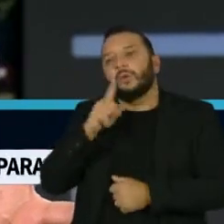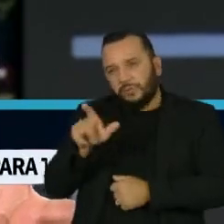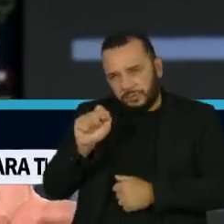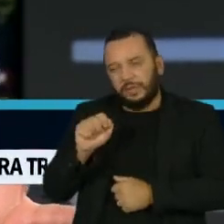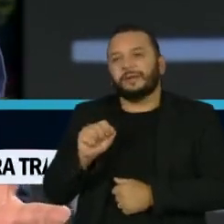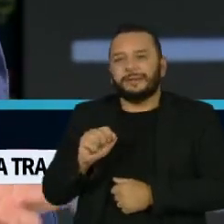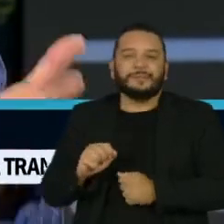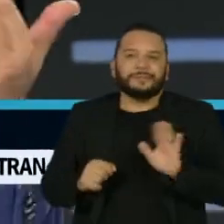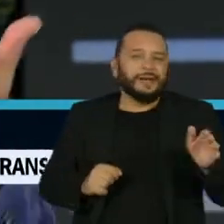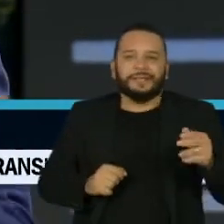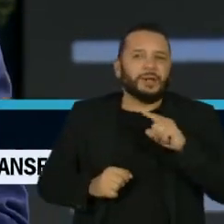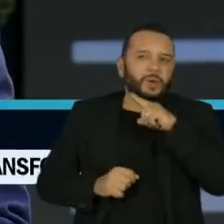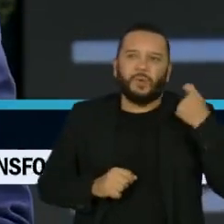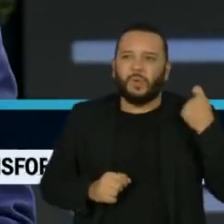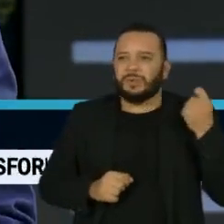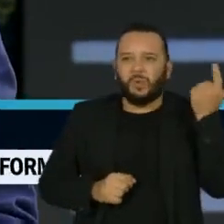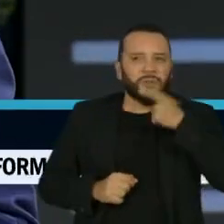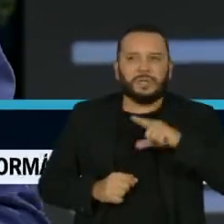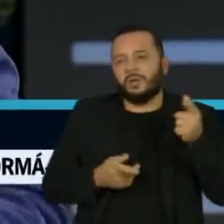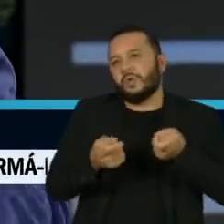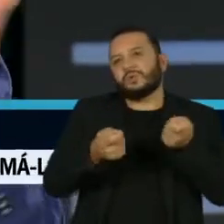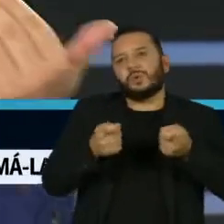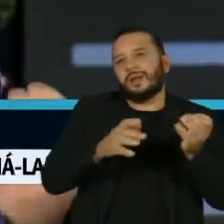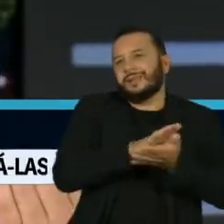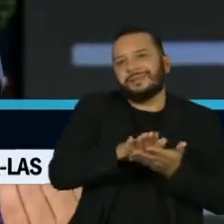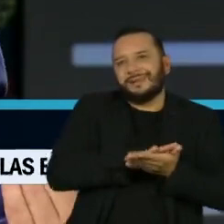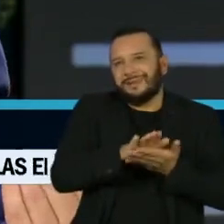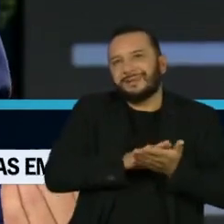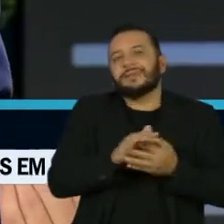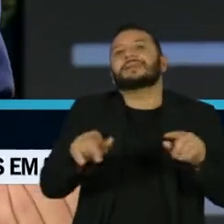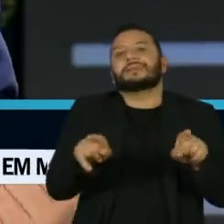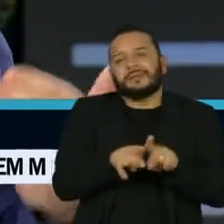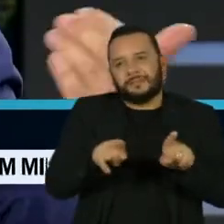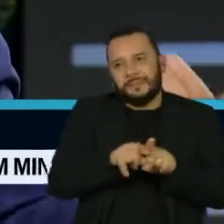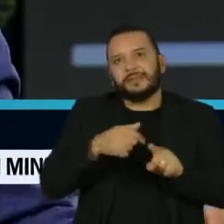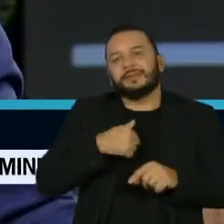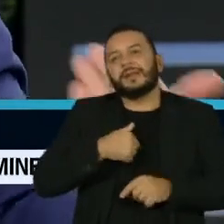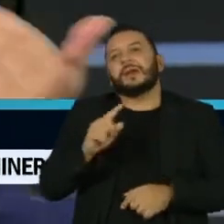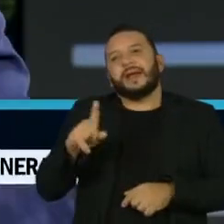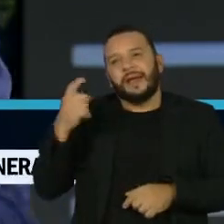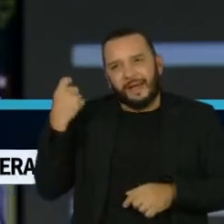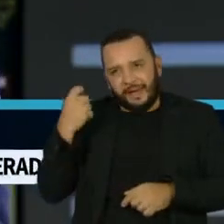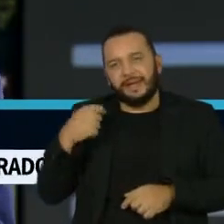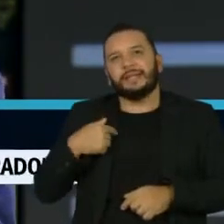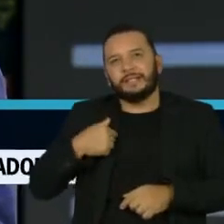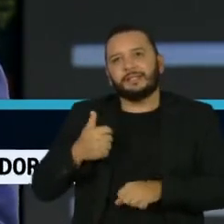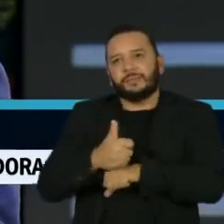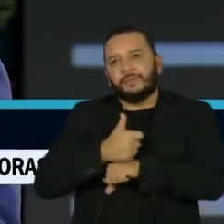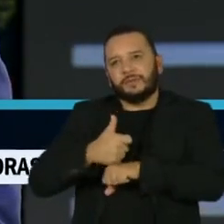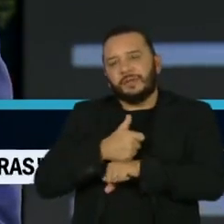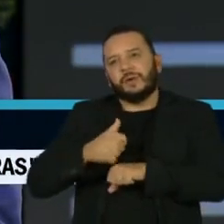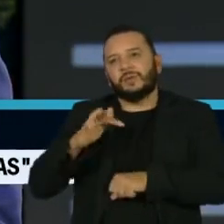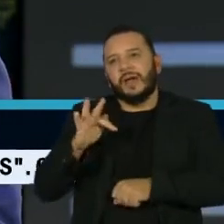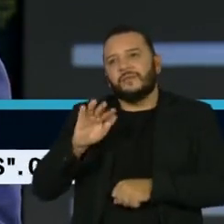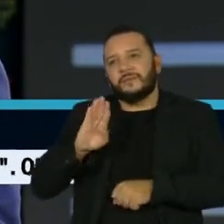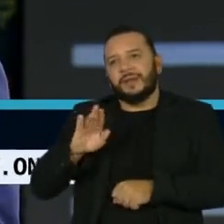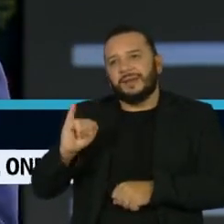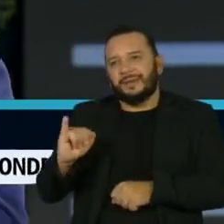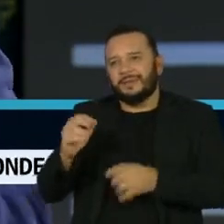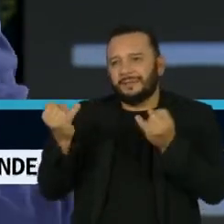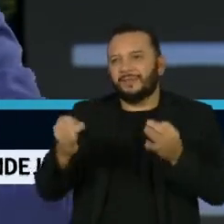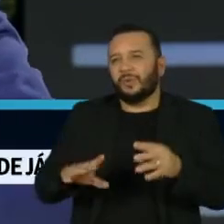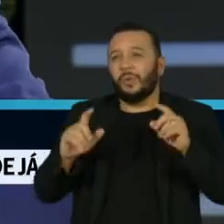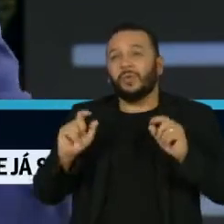tem a China. E muita gente acha, inclusive um ex-agente do FBI hoje, num podcast do New York Times, ele acha